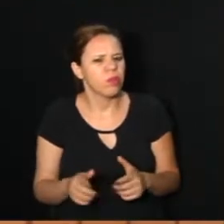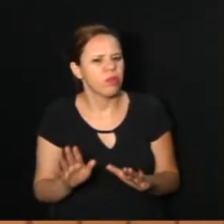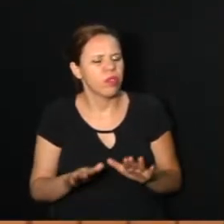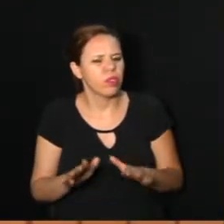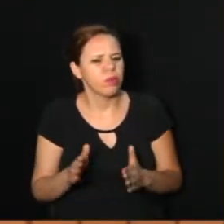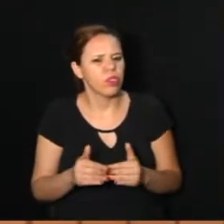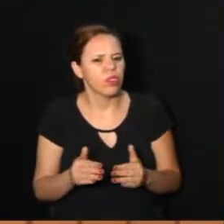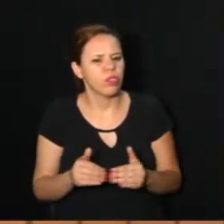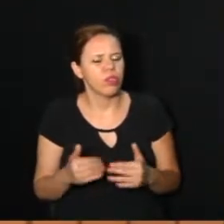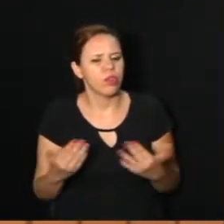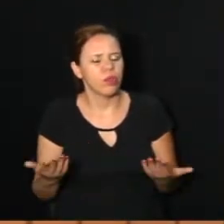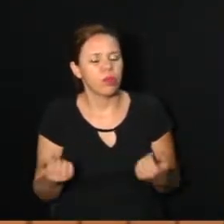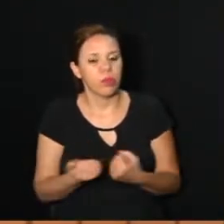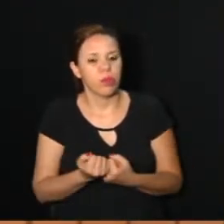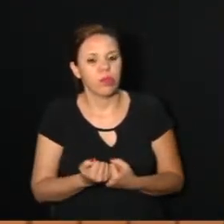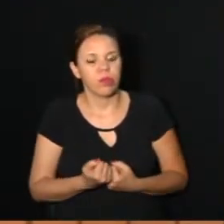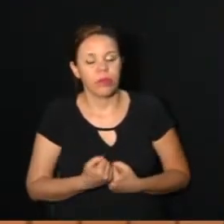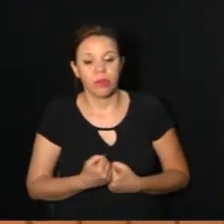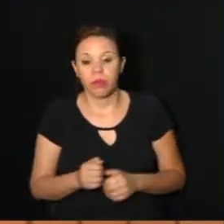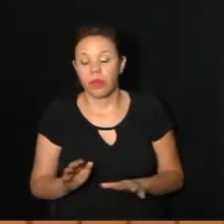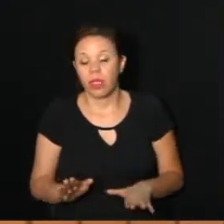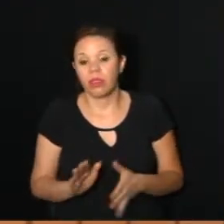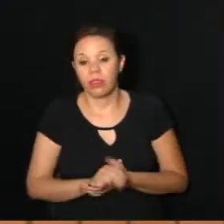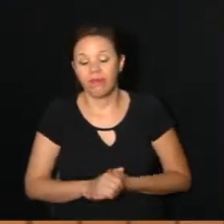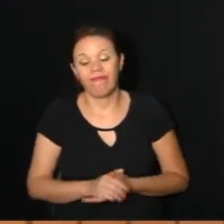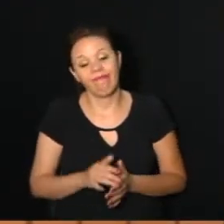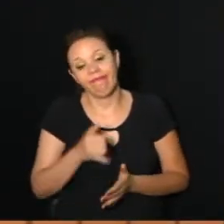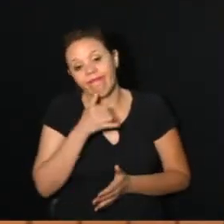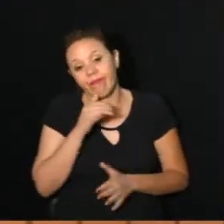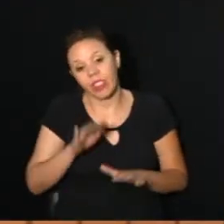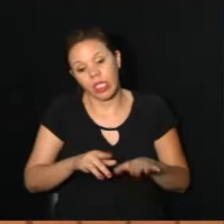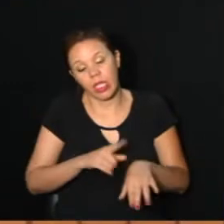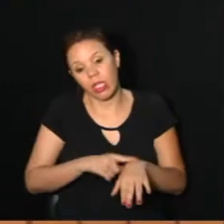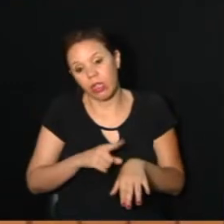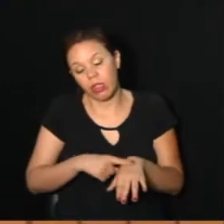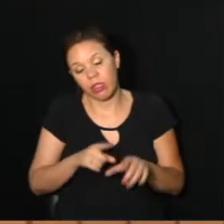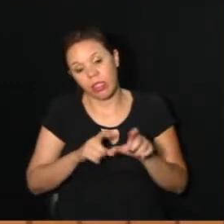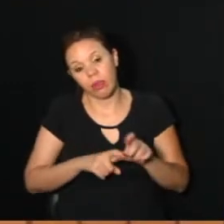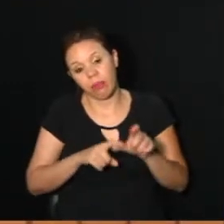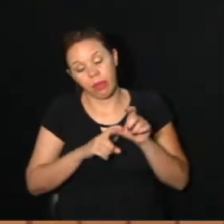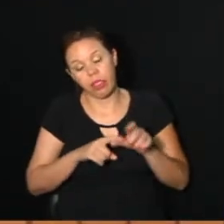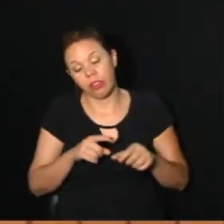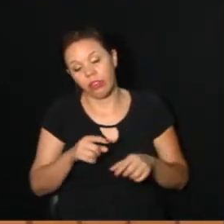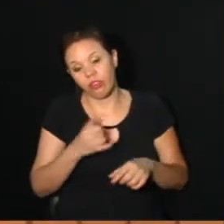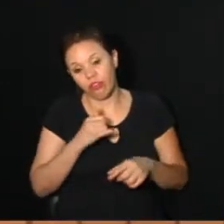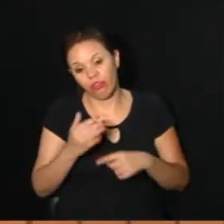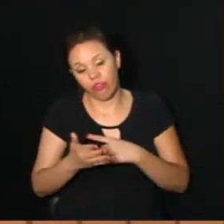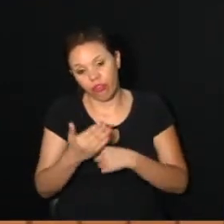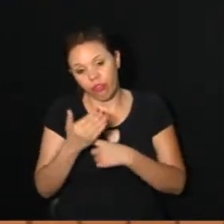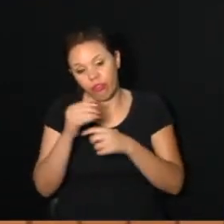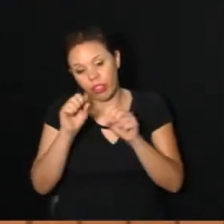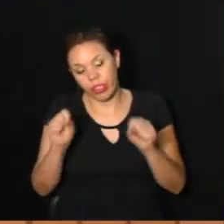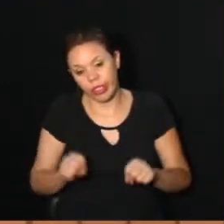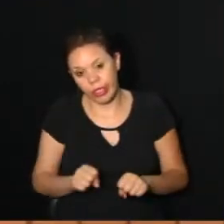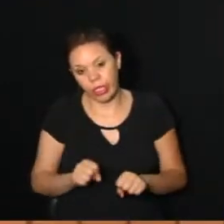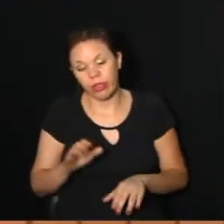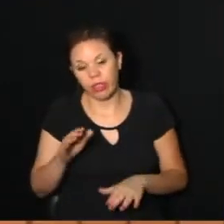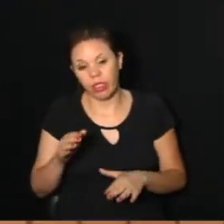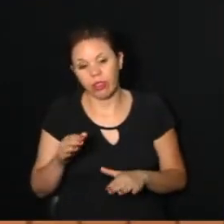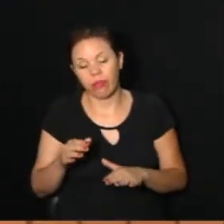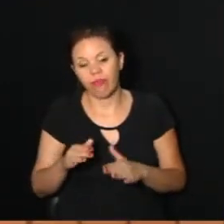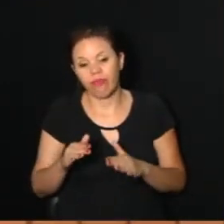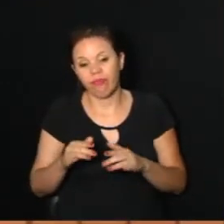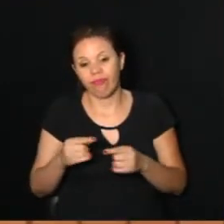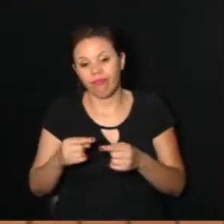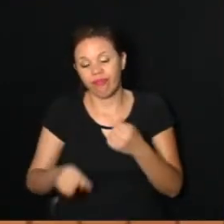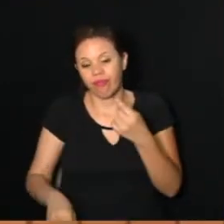um apoio nesse sentido. Mas, infelizmente, tem hora que a gente depende da eletrônica. Depende de sistema que às vezes caem, ou alguém